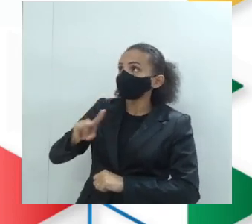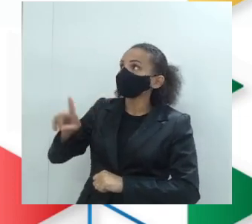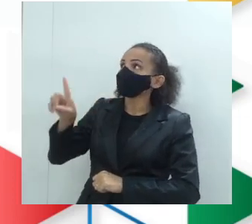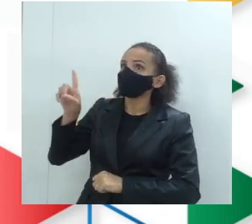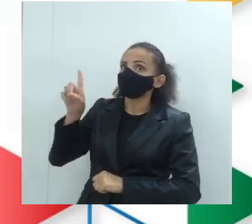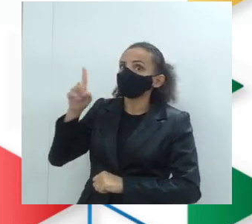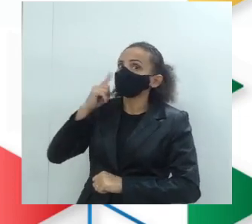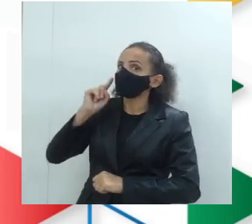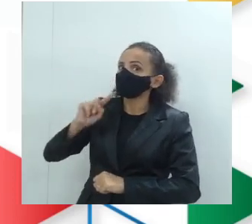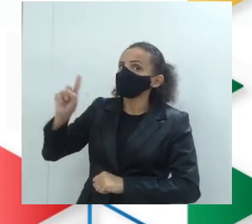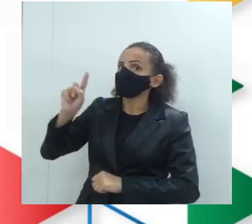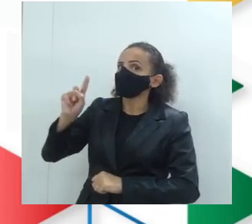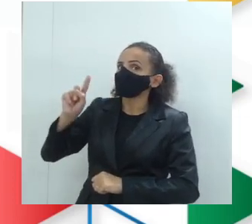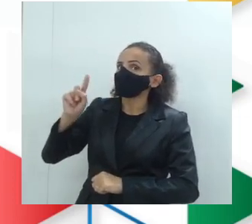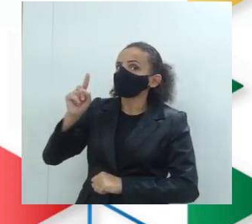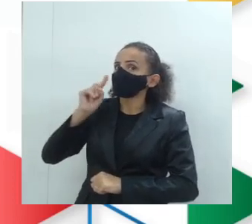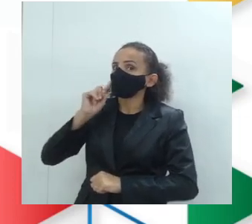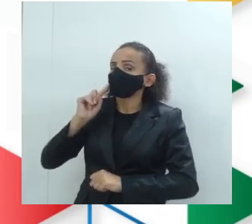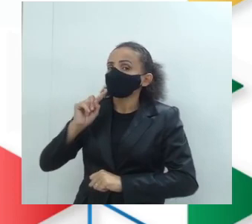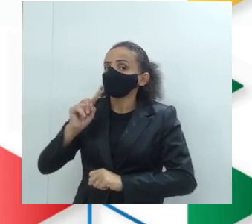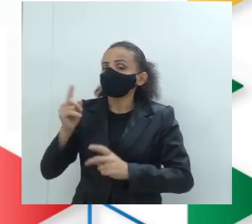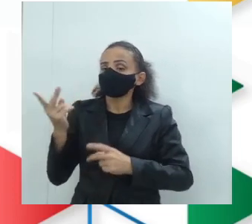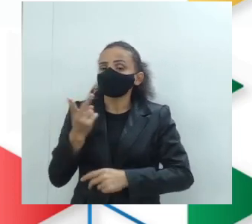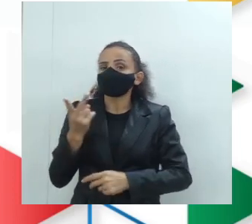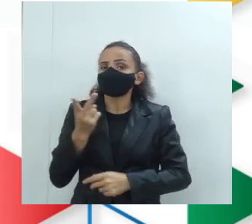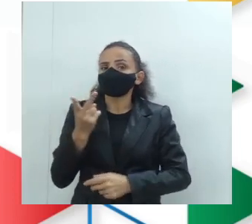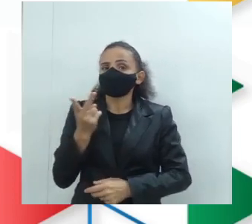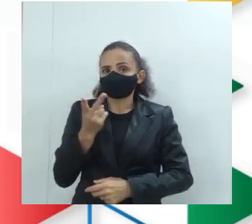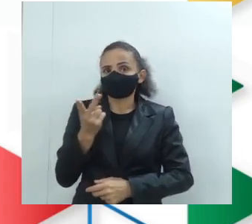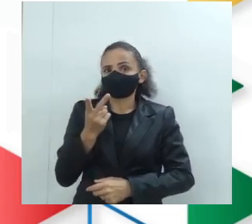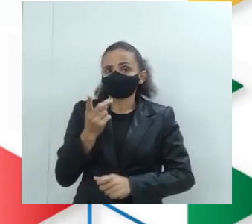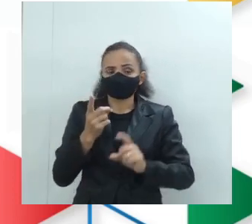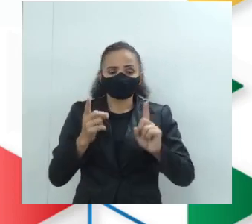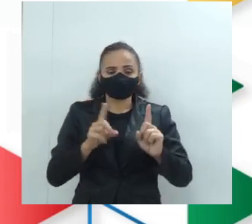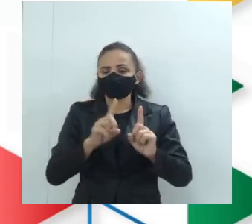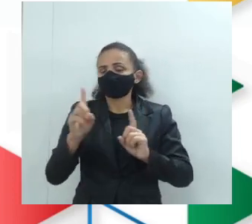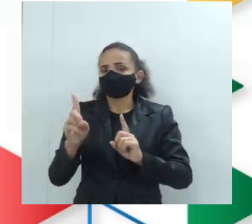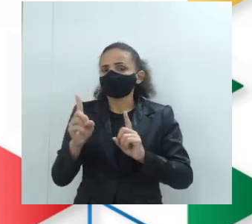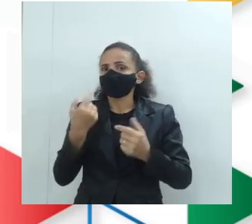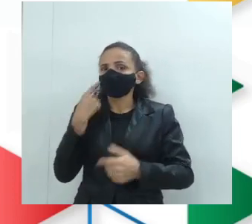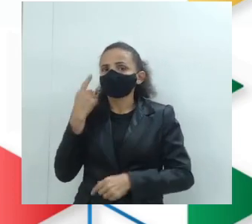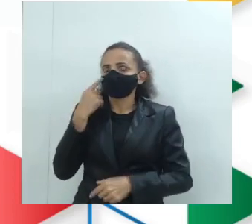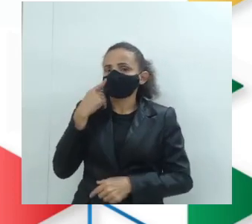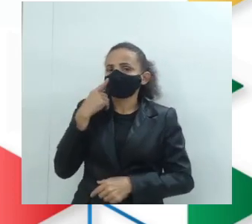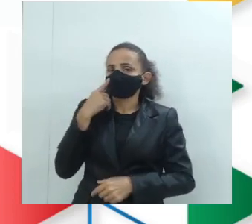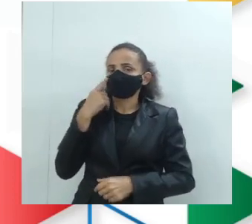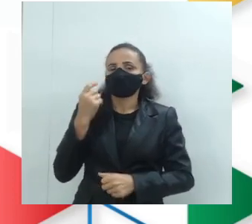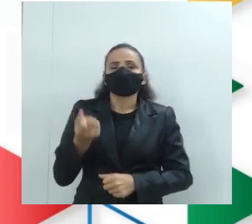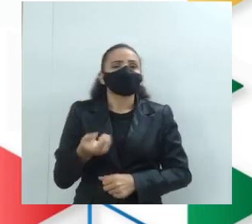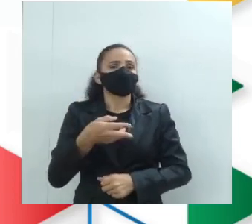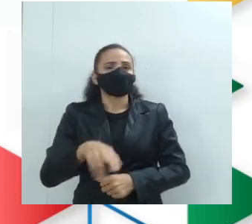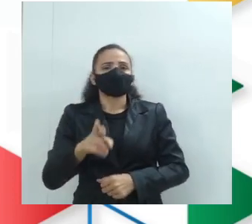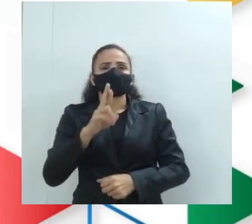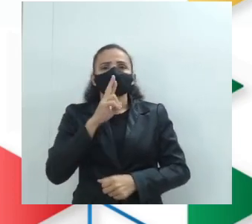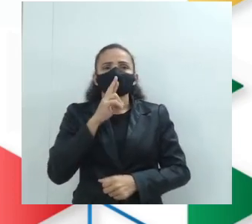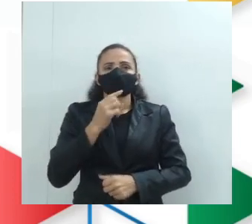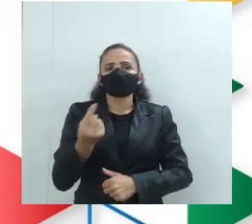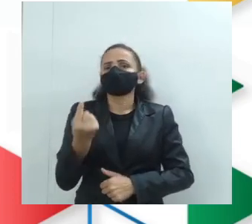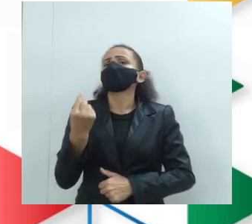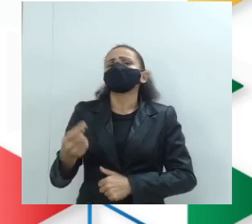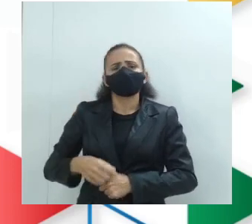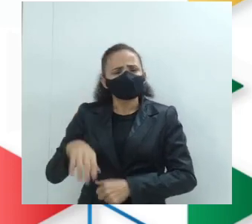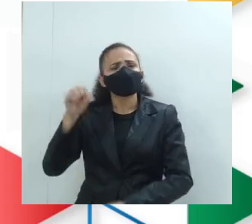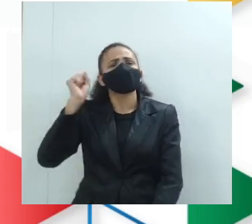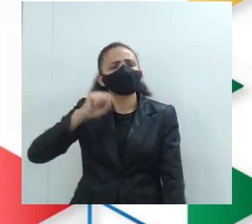minha imagem, agora olha do lado direito como ela ficou. Então ela pode ter ficado nessa posição? Vamos ver a resposta. Um clique,